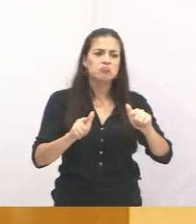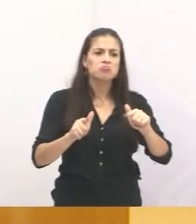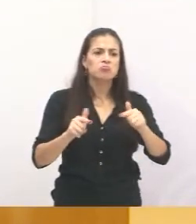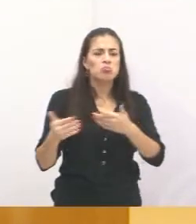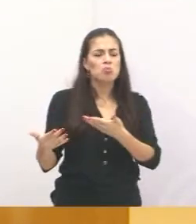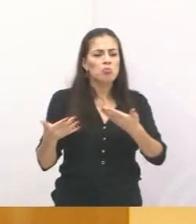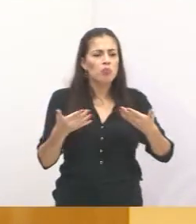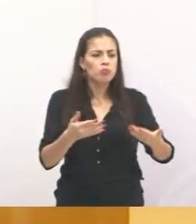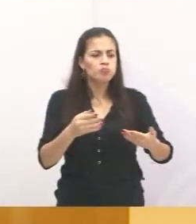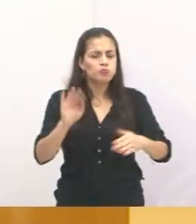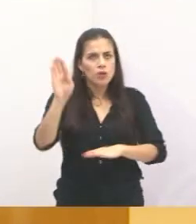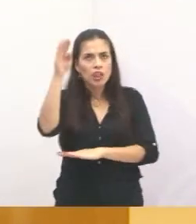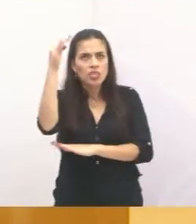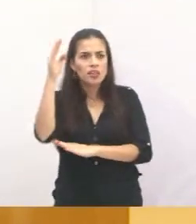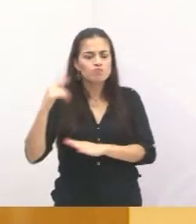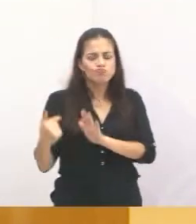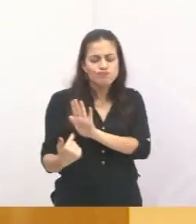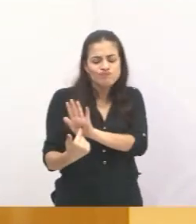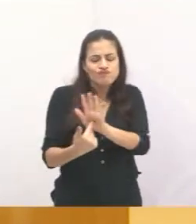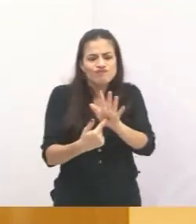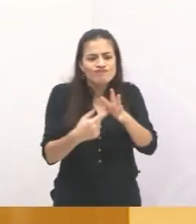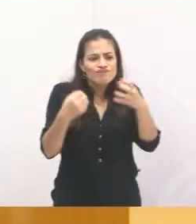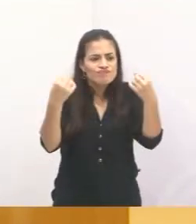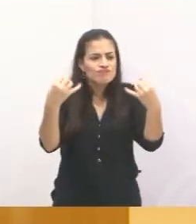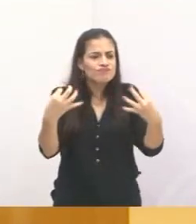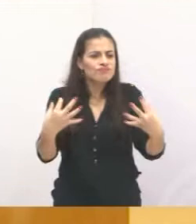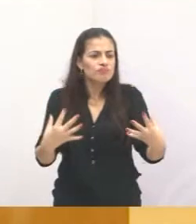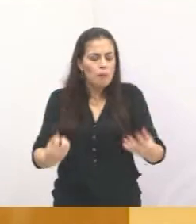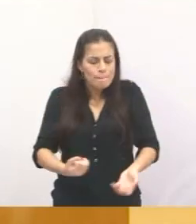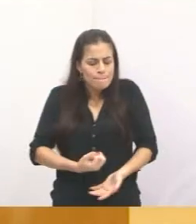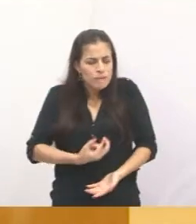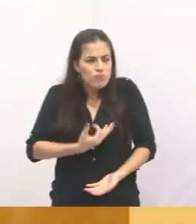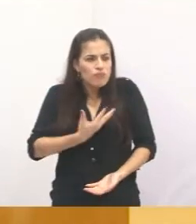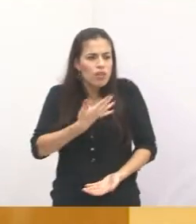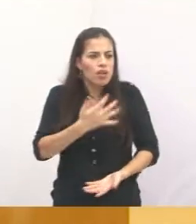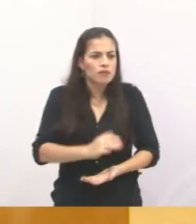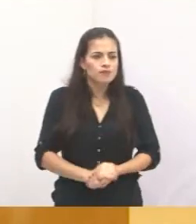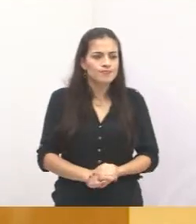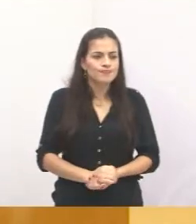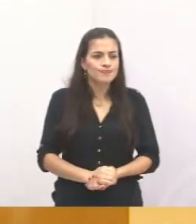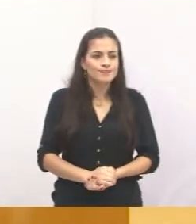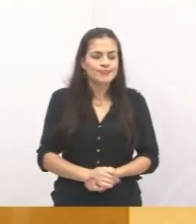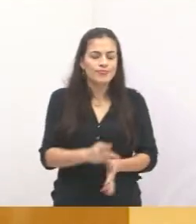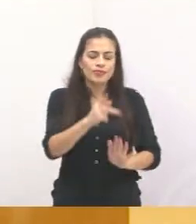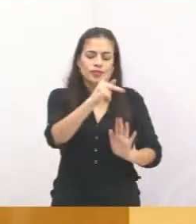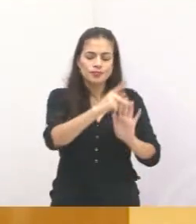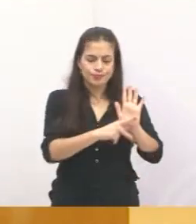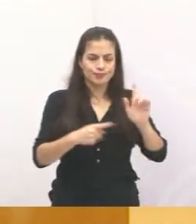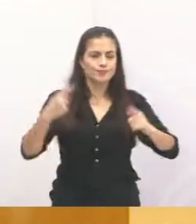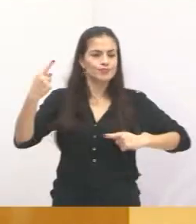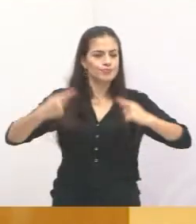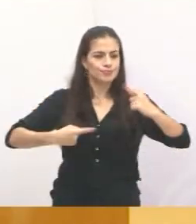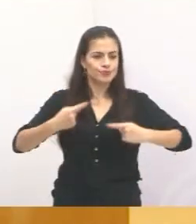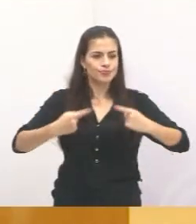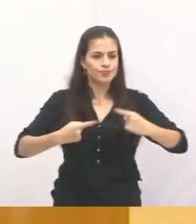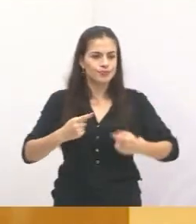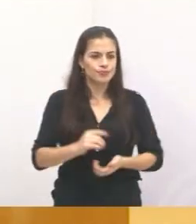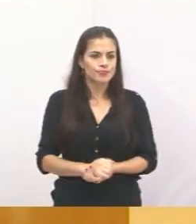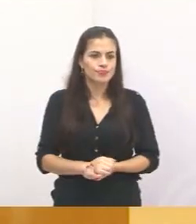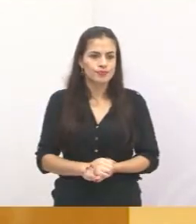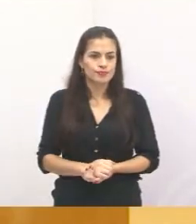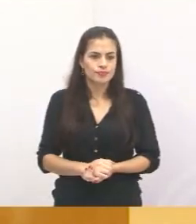de expressar. E esse projeto foi discutido, a semana passada eu questionei a minha